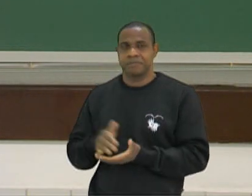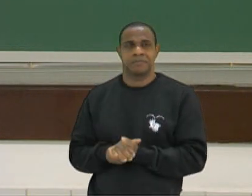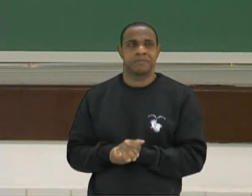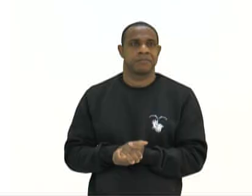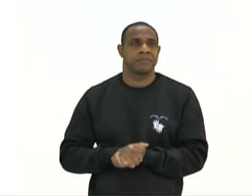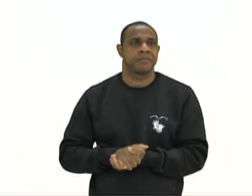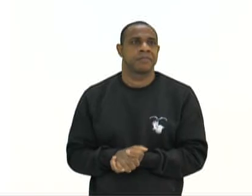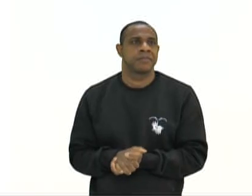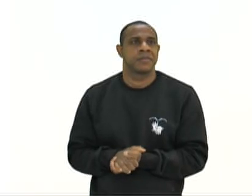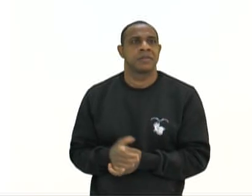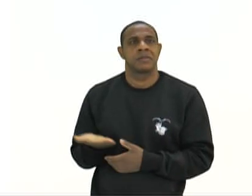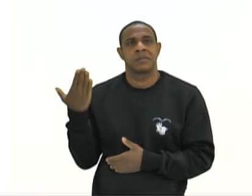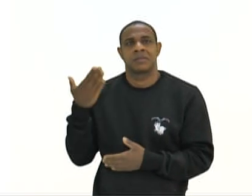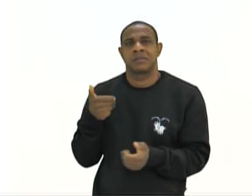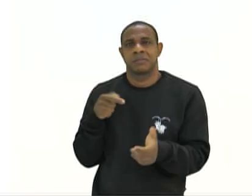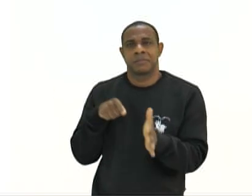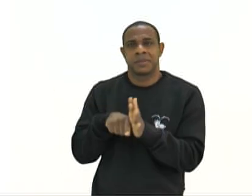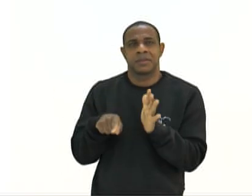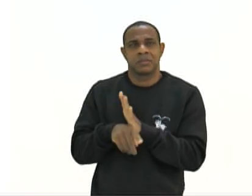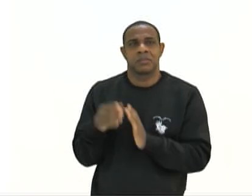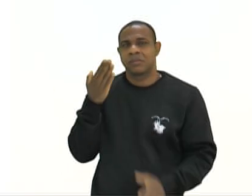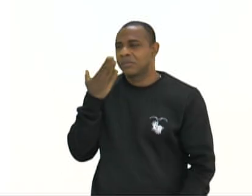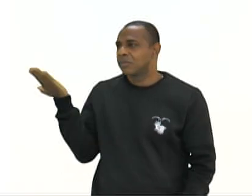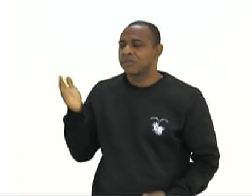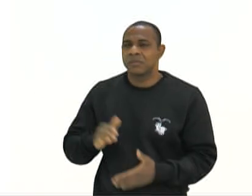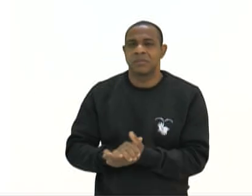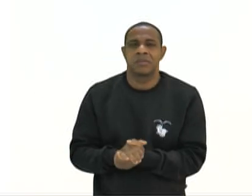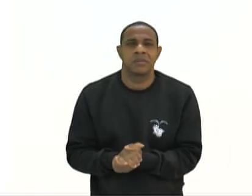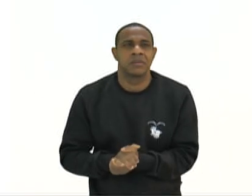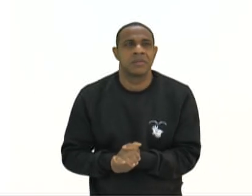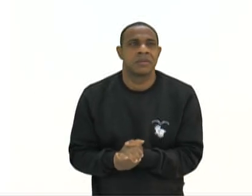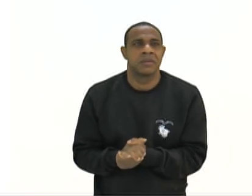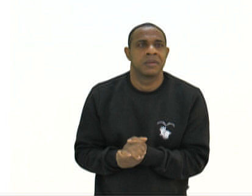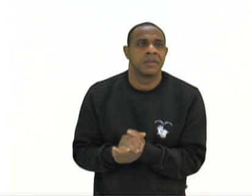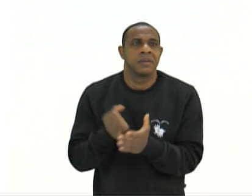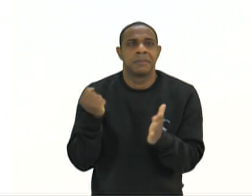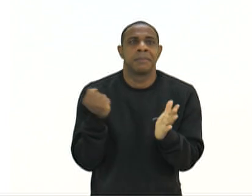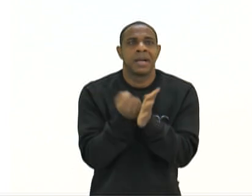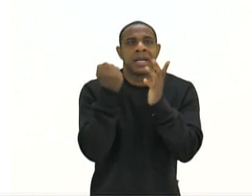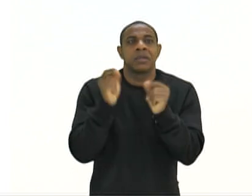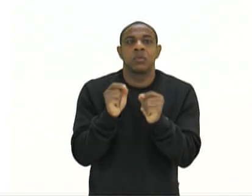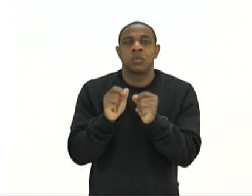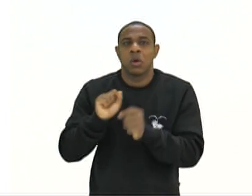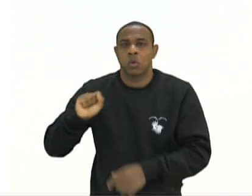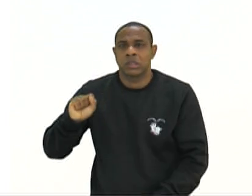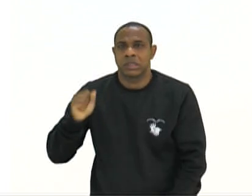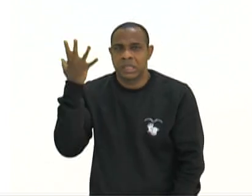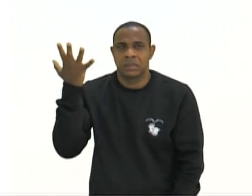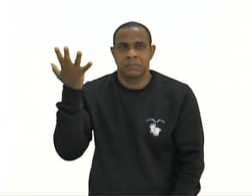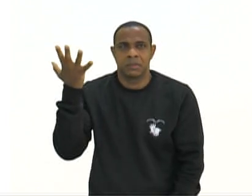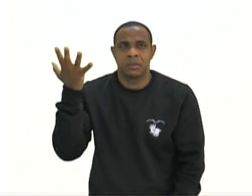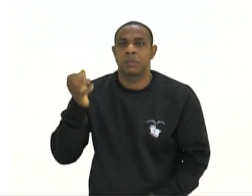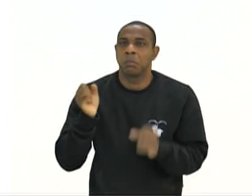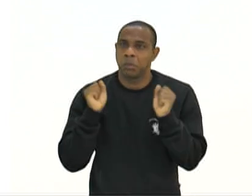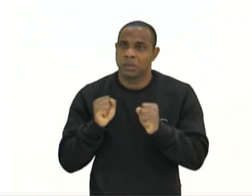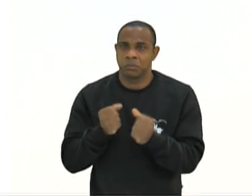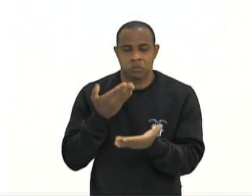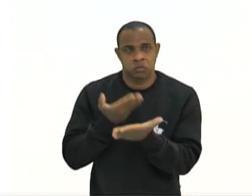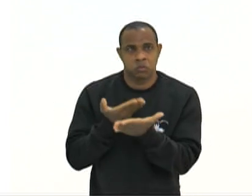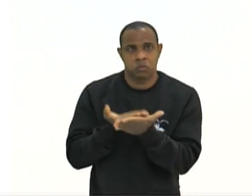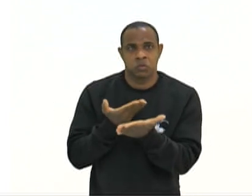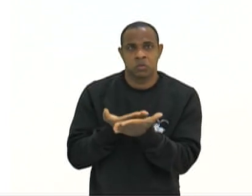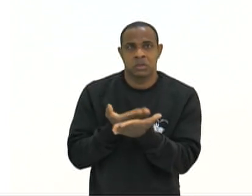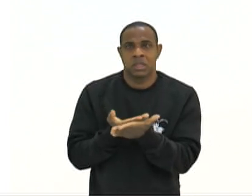novamente. Então, temos aqui um quiz. Olha o que ele diz. Marque os fenômenos que podemos